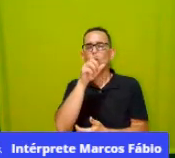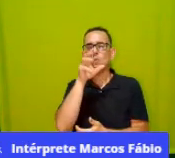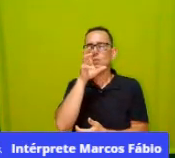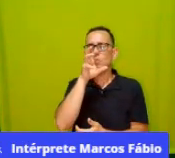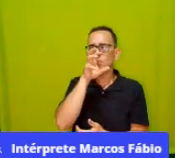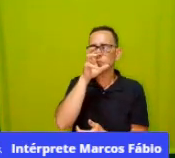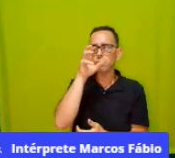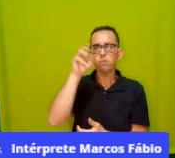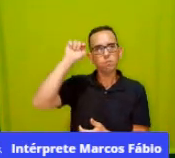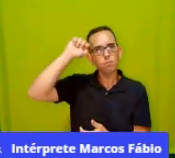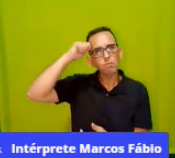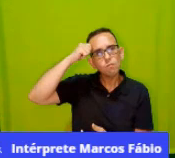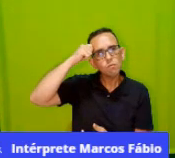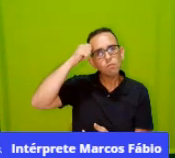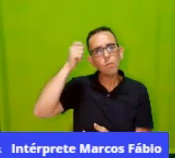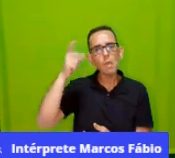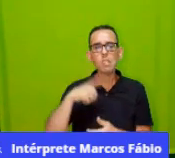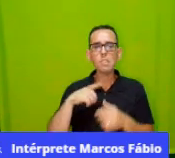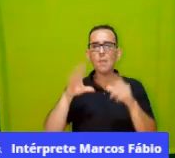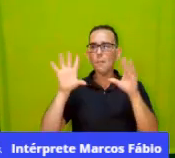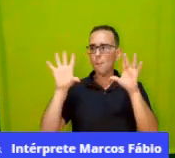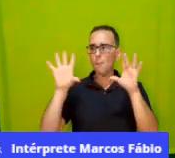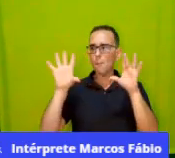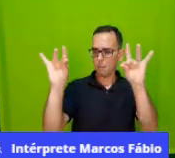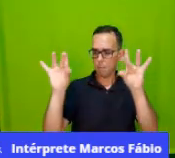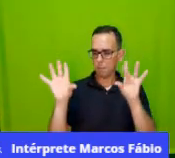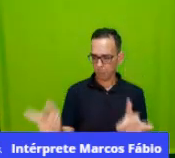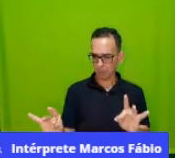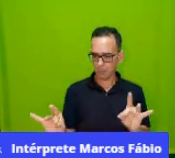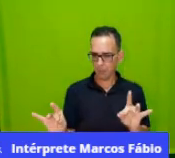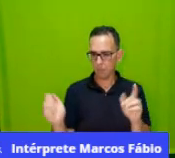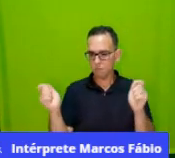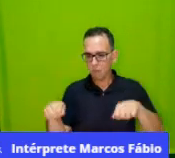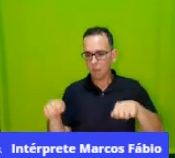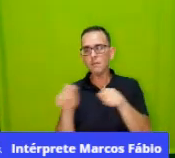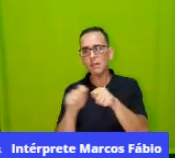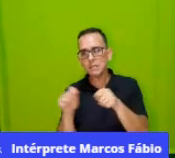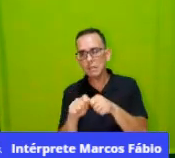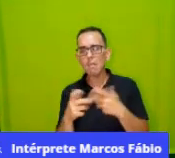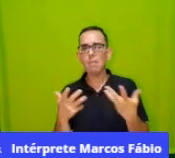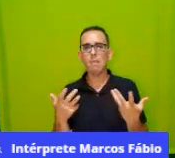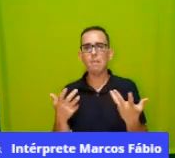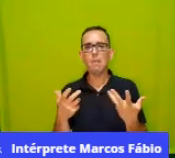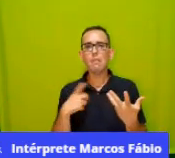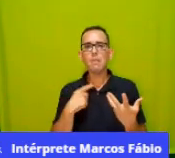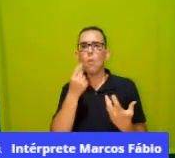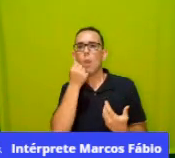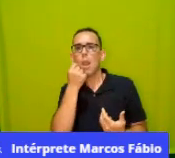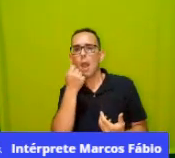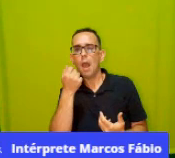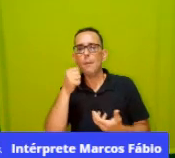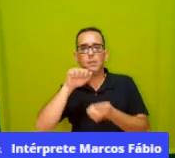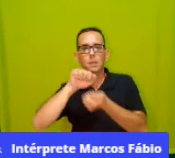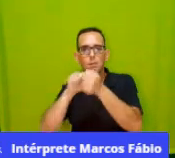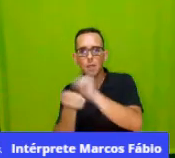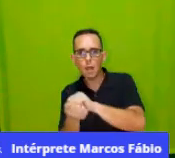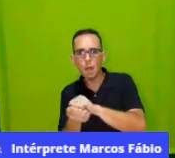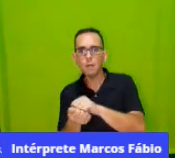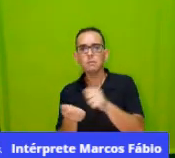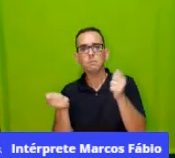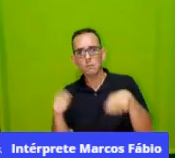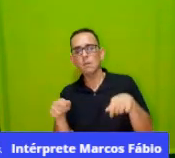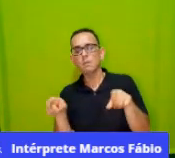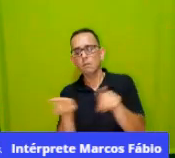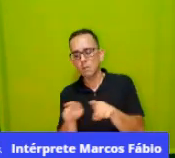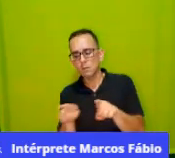Provavelmente aqui foi usado um velcro, né, para trabalhar essas fichinhas. Ali nós temos um lápis adaptado, também foi feito com uma